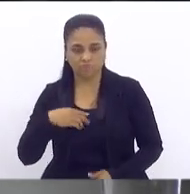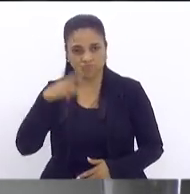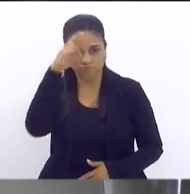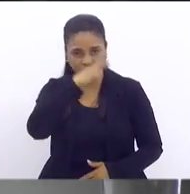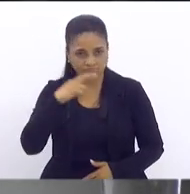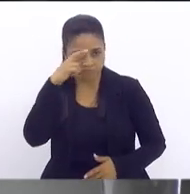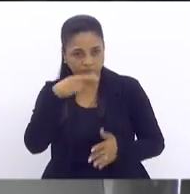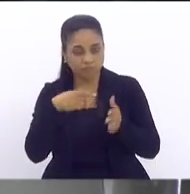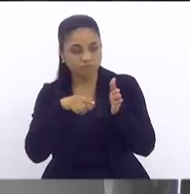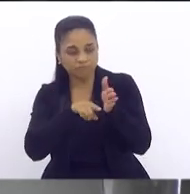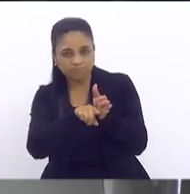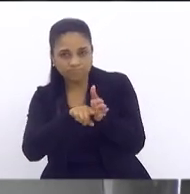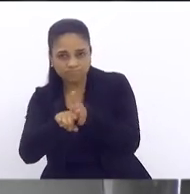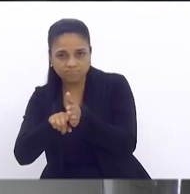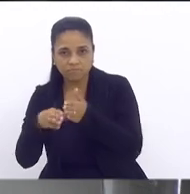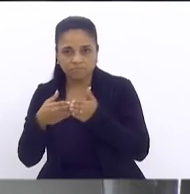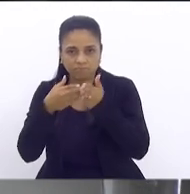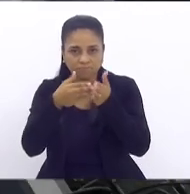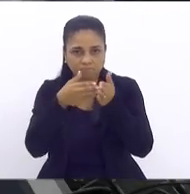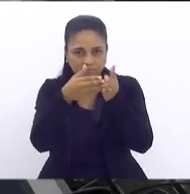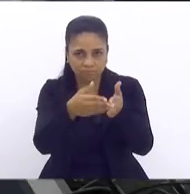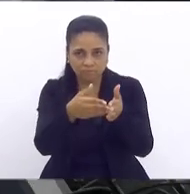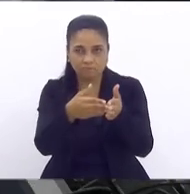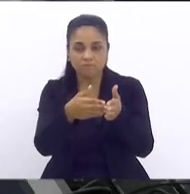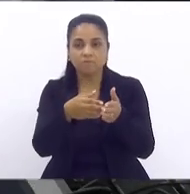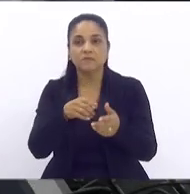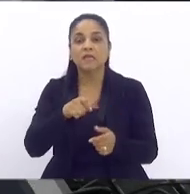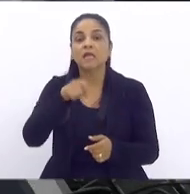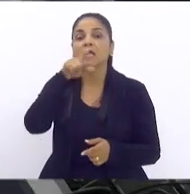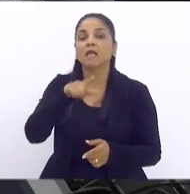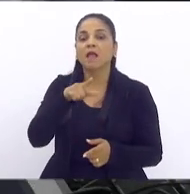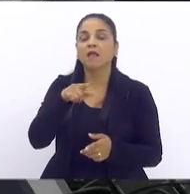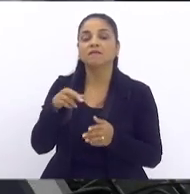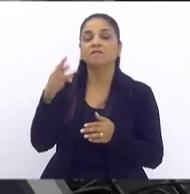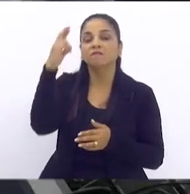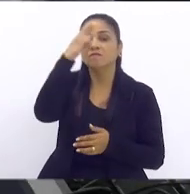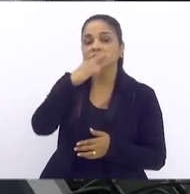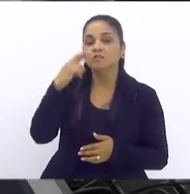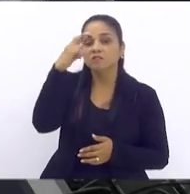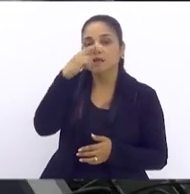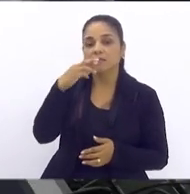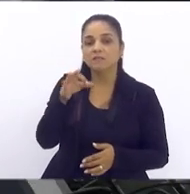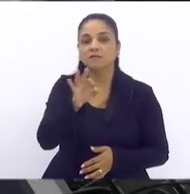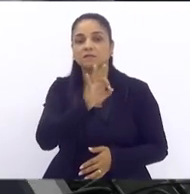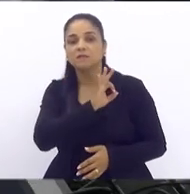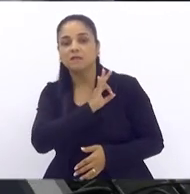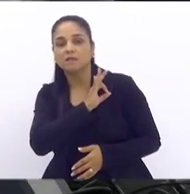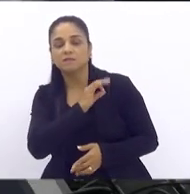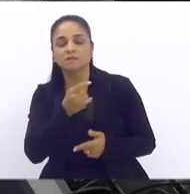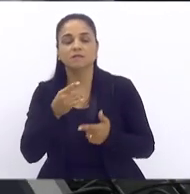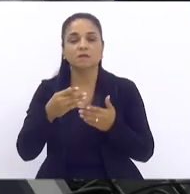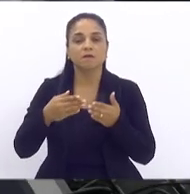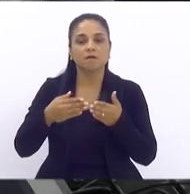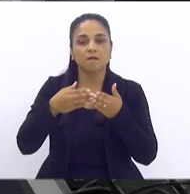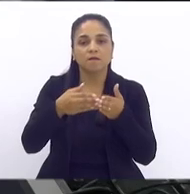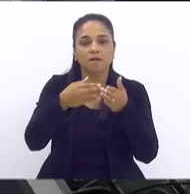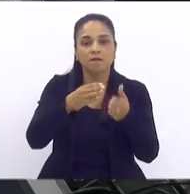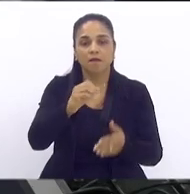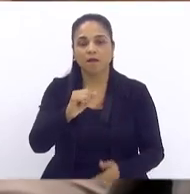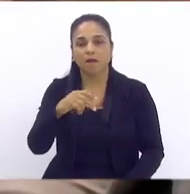na navegabilidade. Sim. E quem fiscaliza as capitanias, as delegacias, enfim, esse contingente todo é o